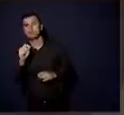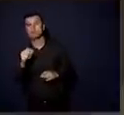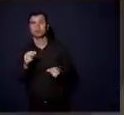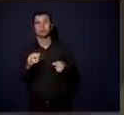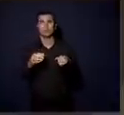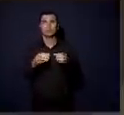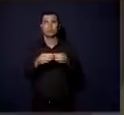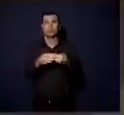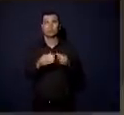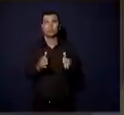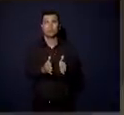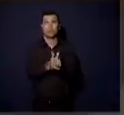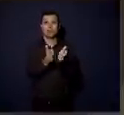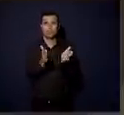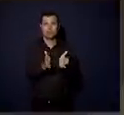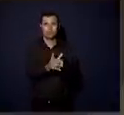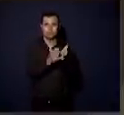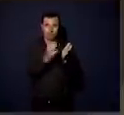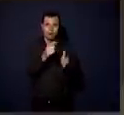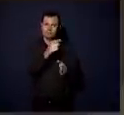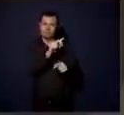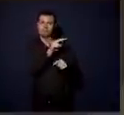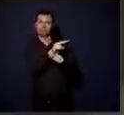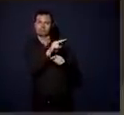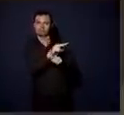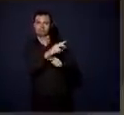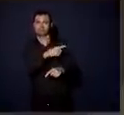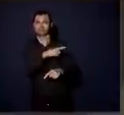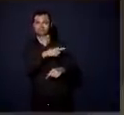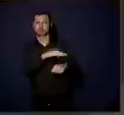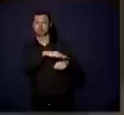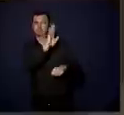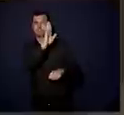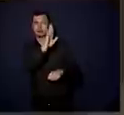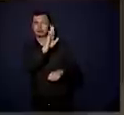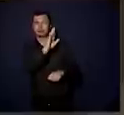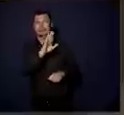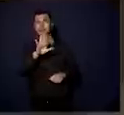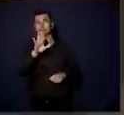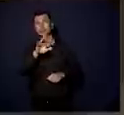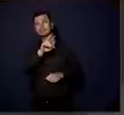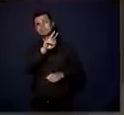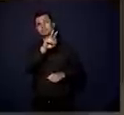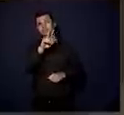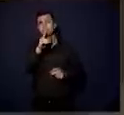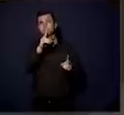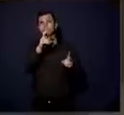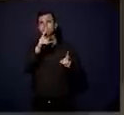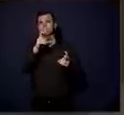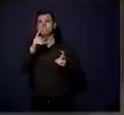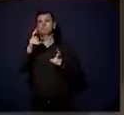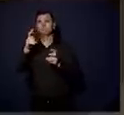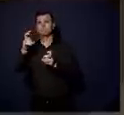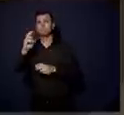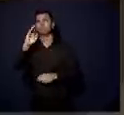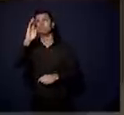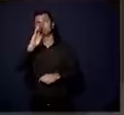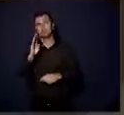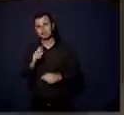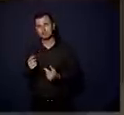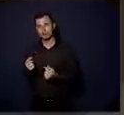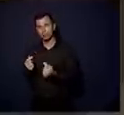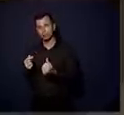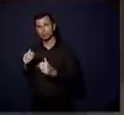mais vulnerável da sociedade esteja mais protegida Quando eu olho tudo isso é que a gente que o Brasil avançou da pauta Econômica